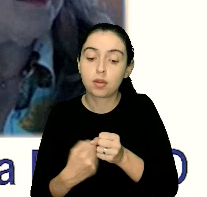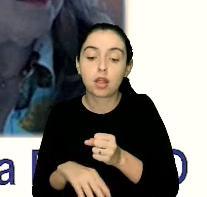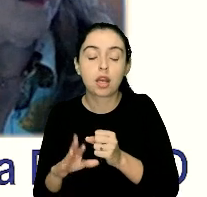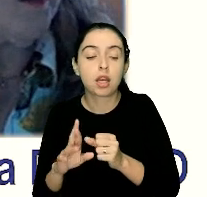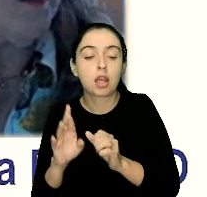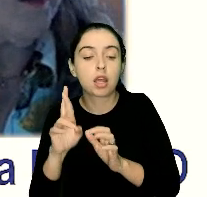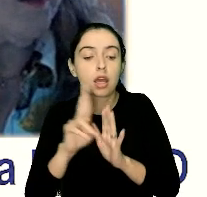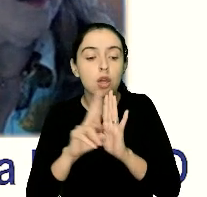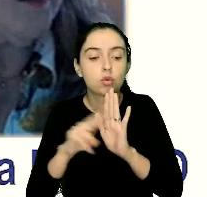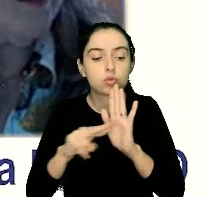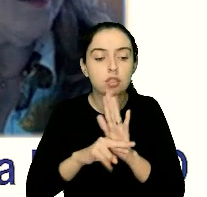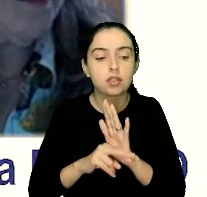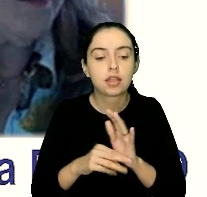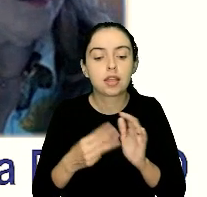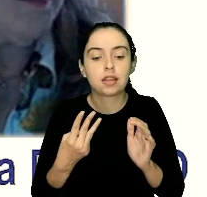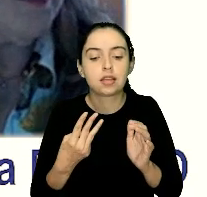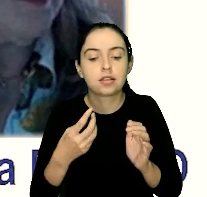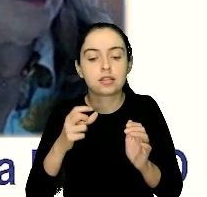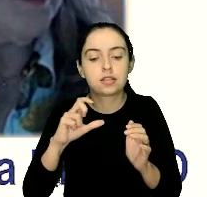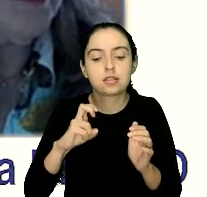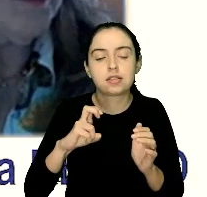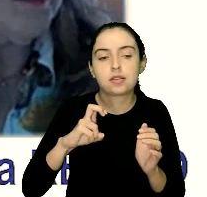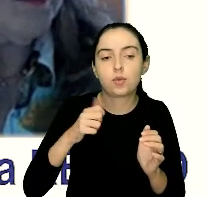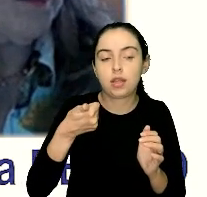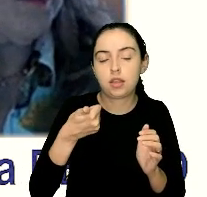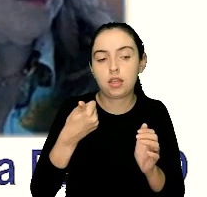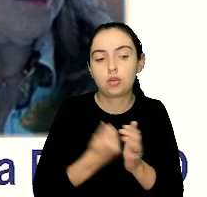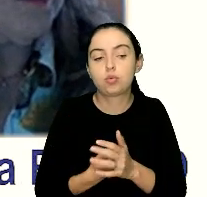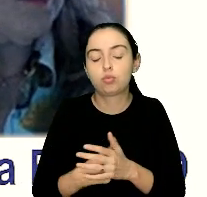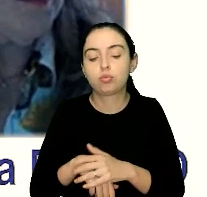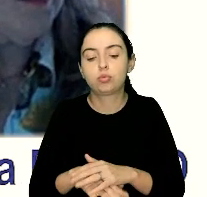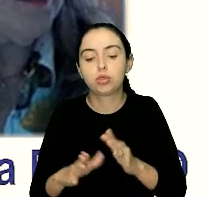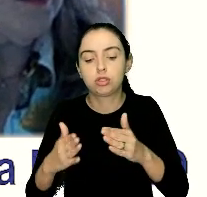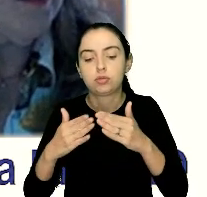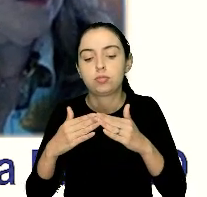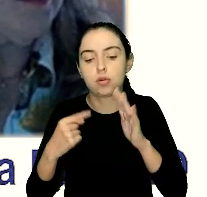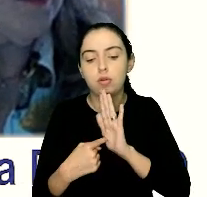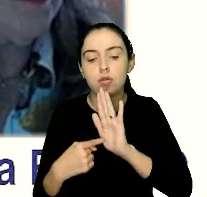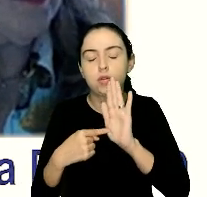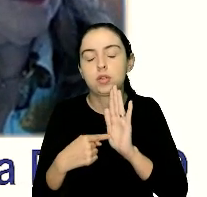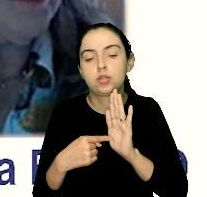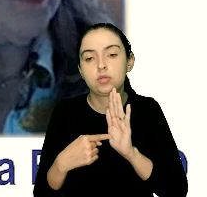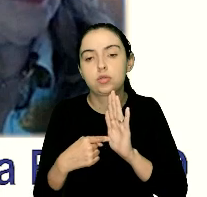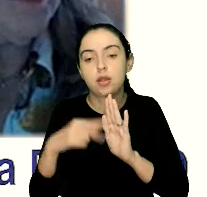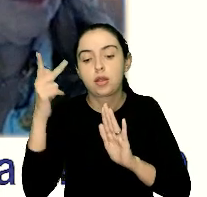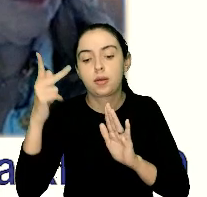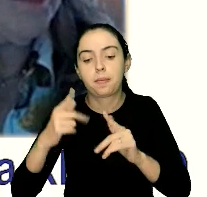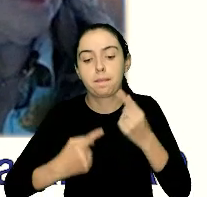351, que traz, uma política para o poder judiciário,